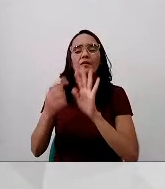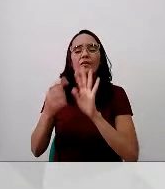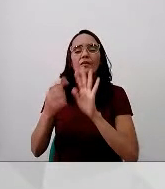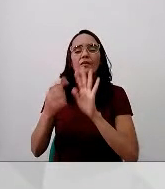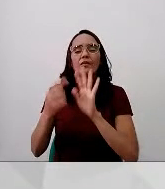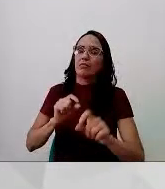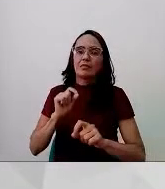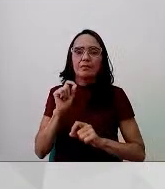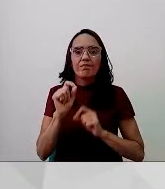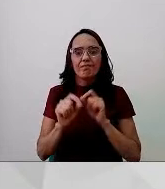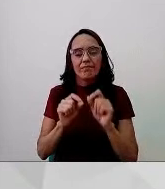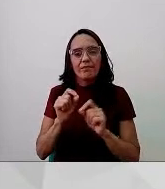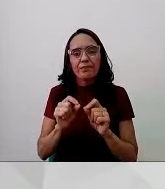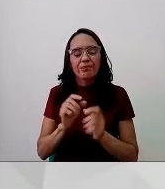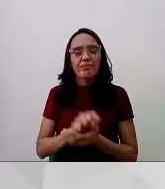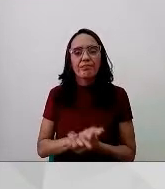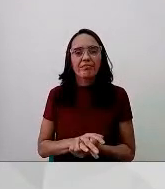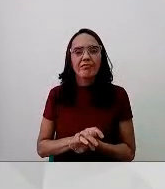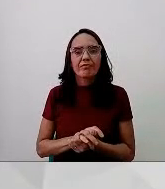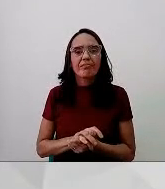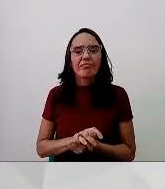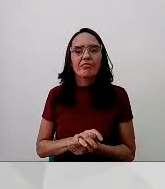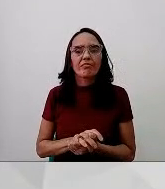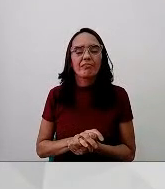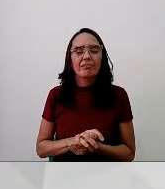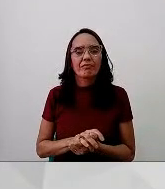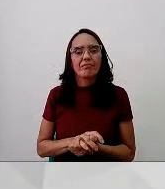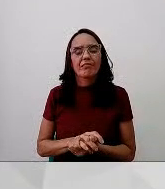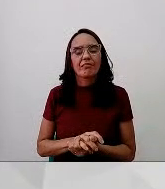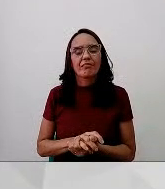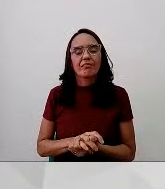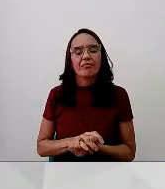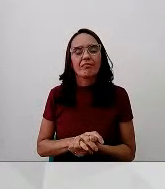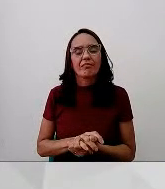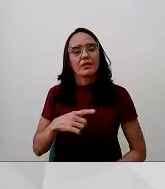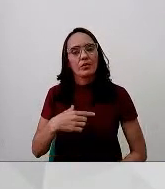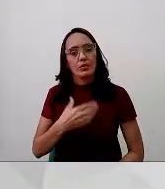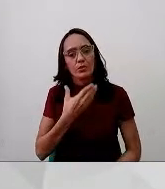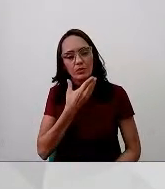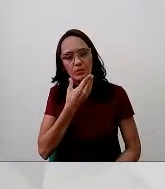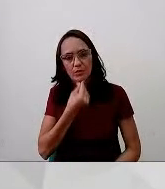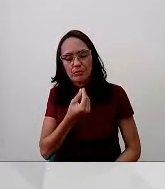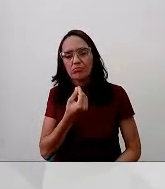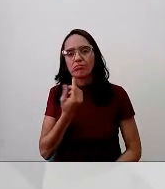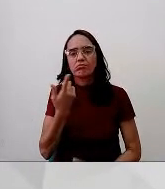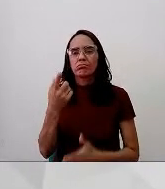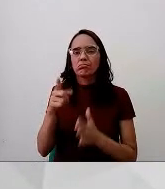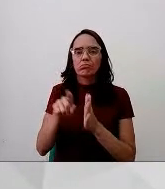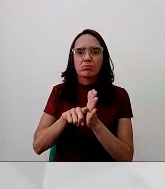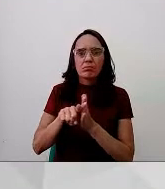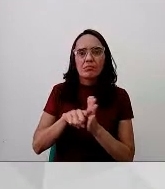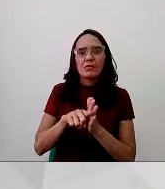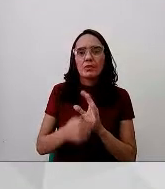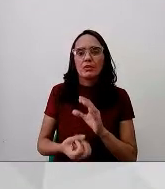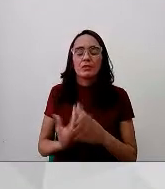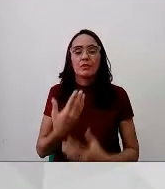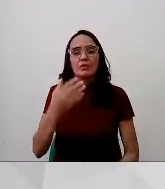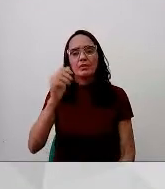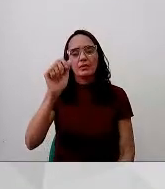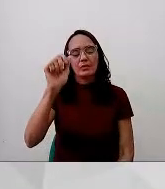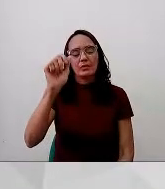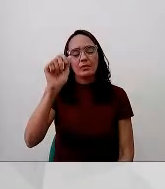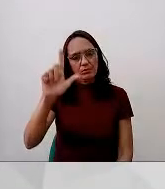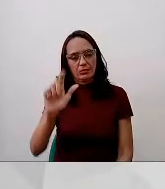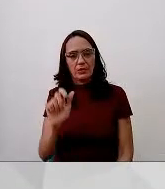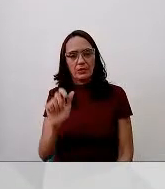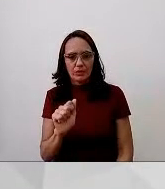pelo Hinton, né, que foi um dos caras do backpropagation, do algoritmo de aprendizado backpropagation, apresentou uma rede neural